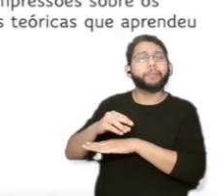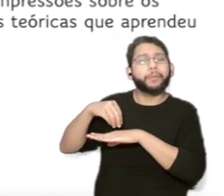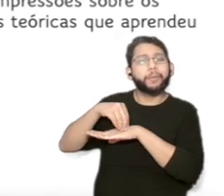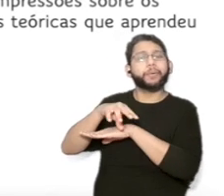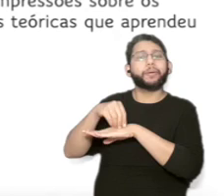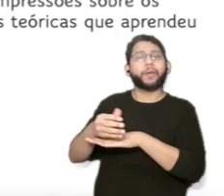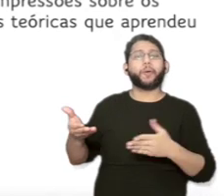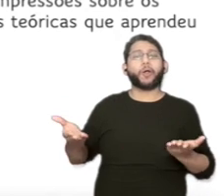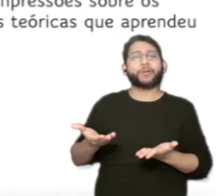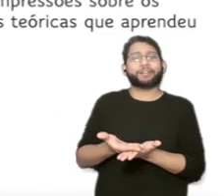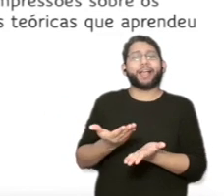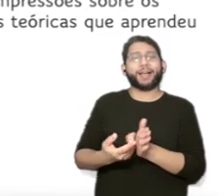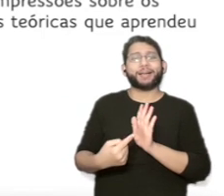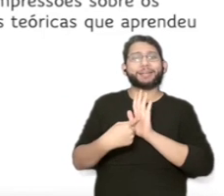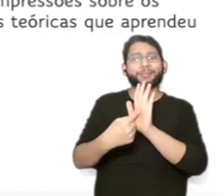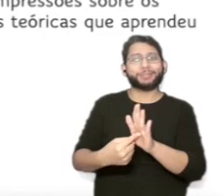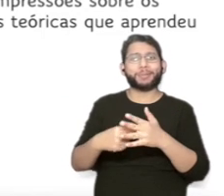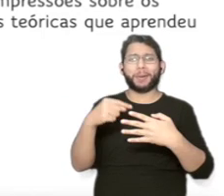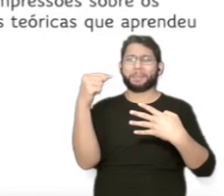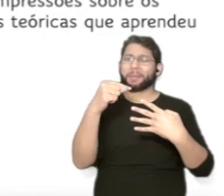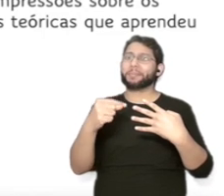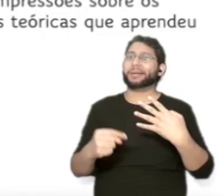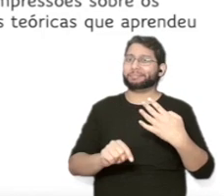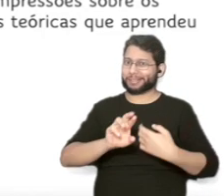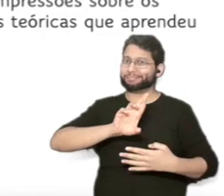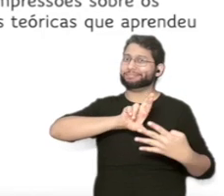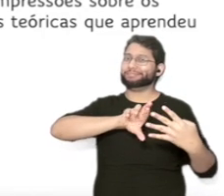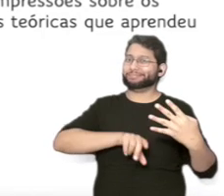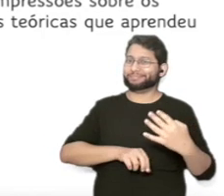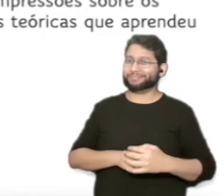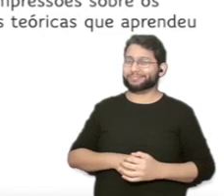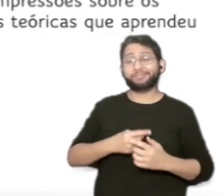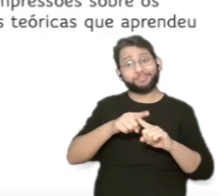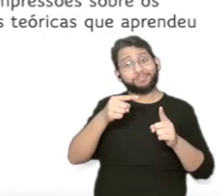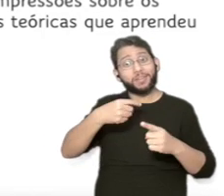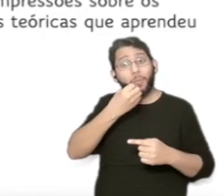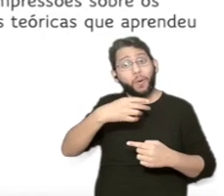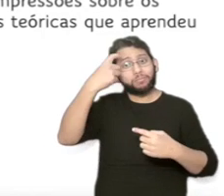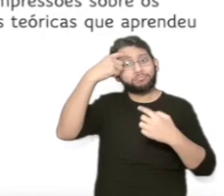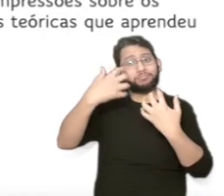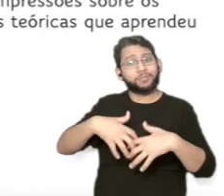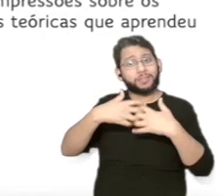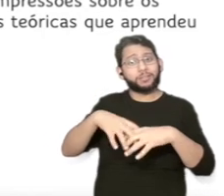aula, e trazer essas reflexões para a gente discutir um pouquinho no fórum, tudo